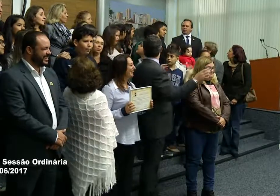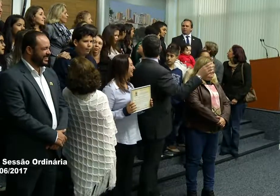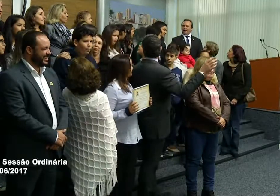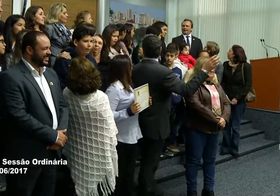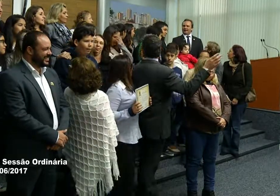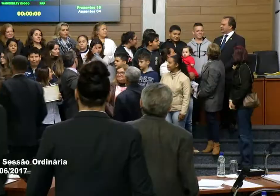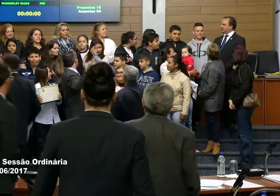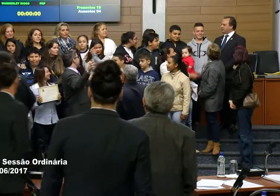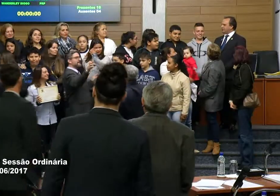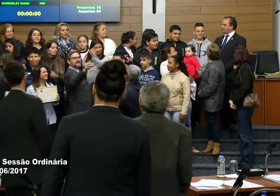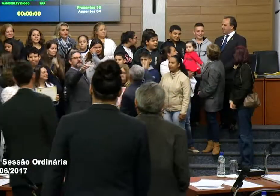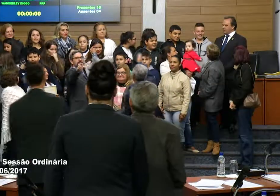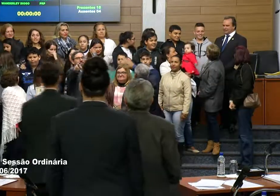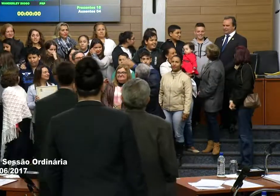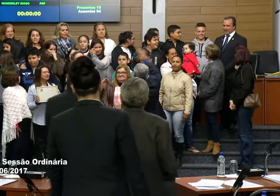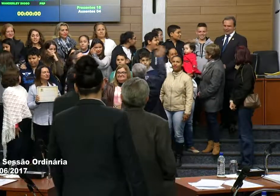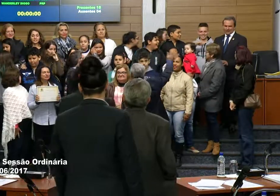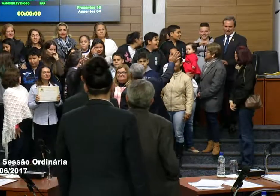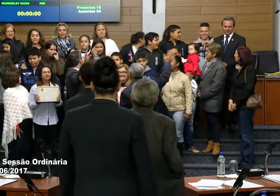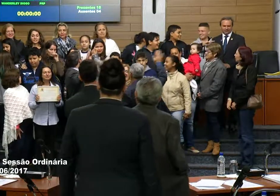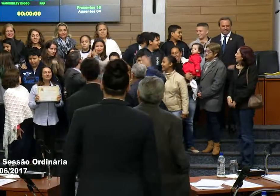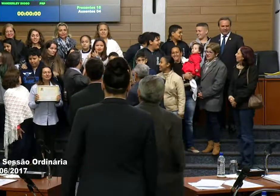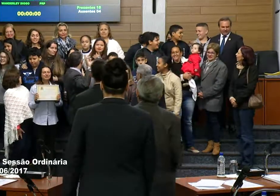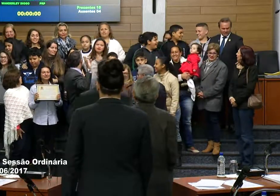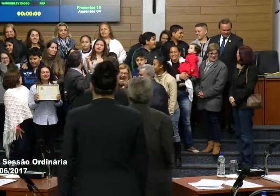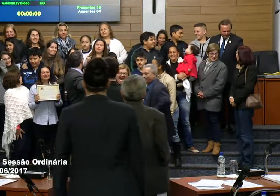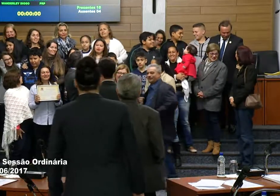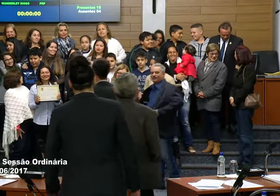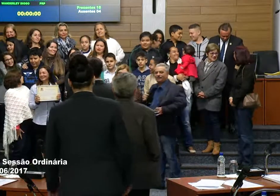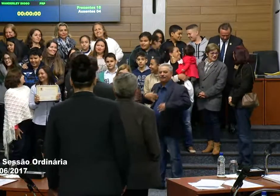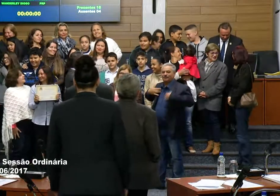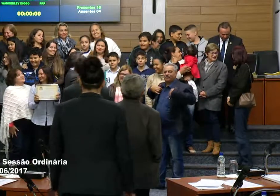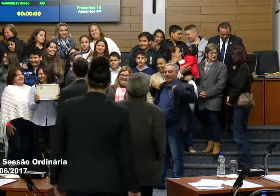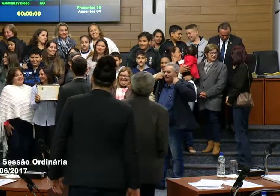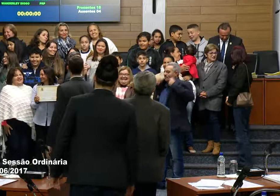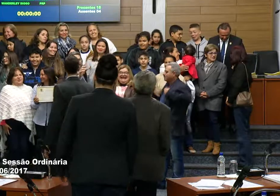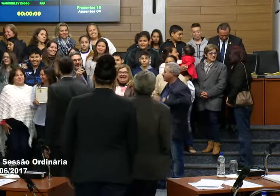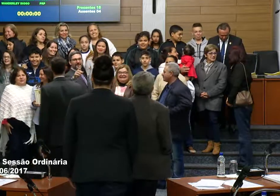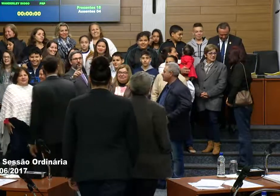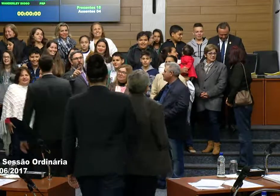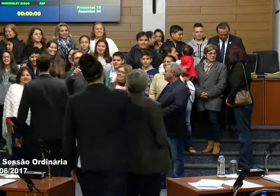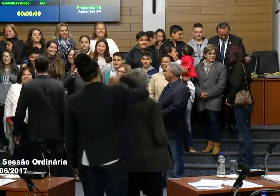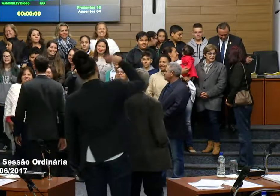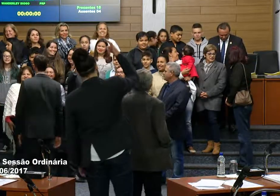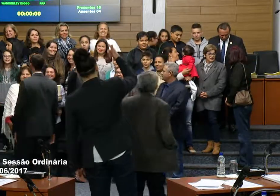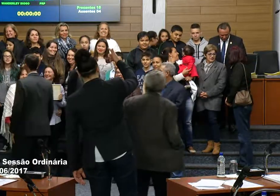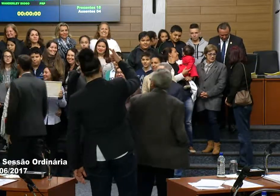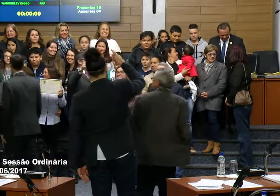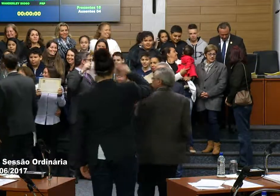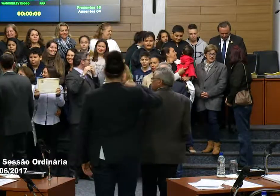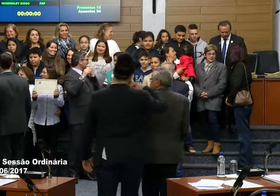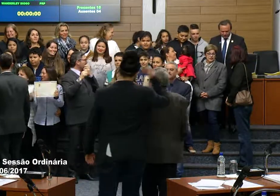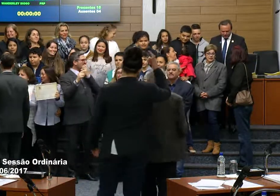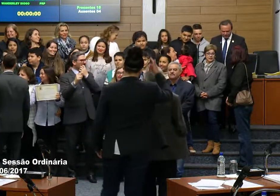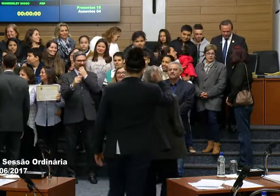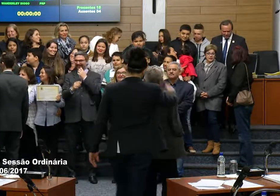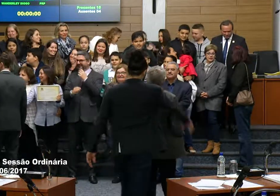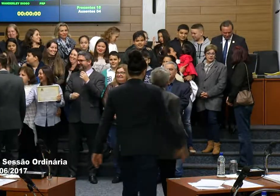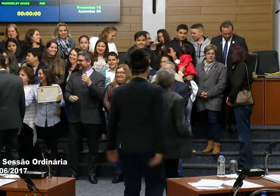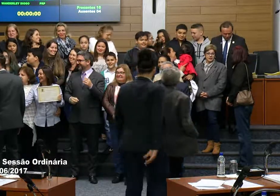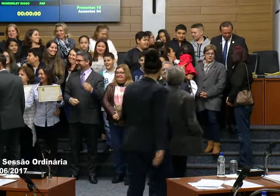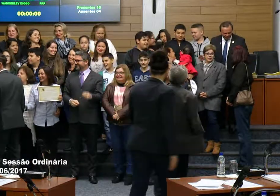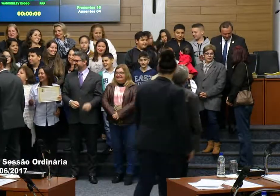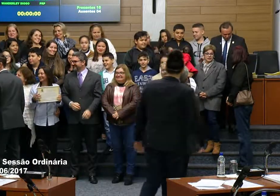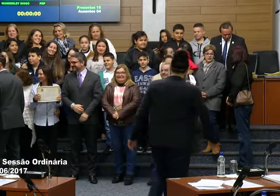alunos, pais de alunos, o corpo docente, vereador Fausto Pérez, vereador Vanderlei Diogo,